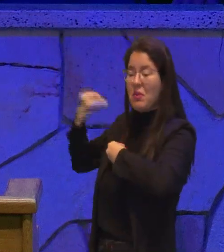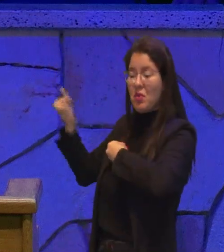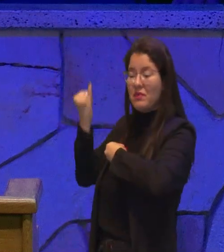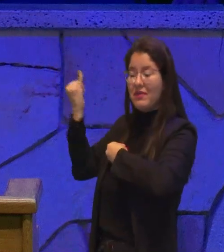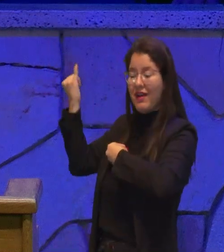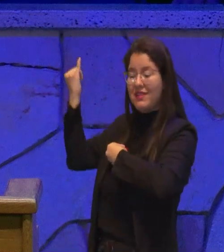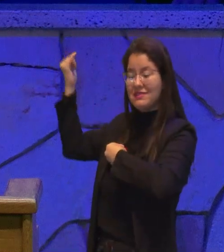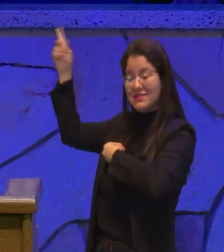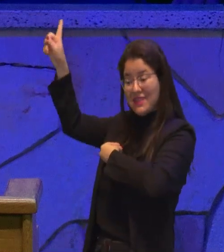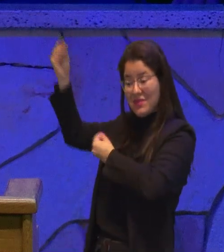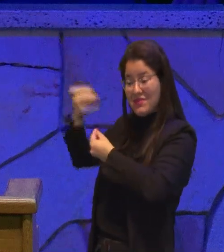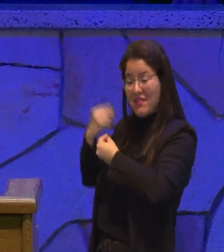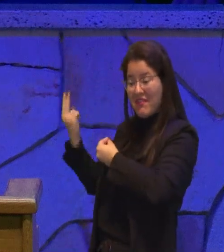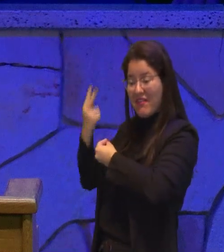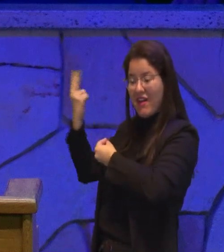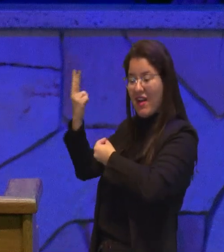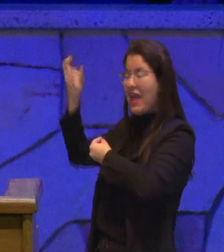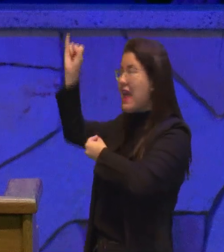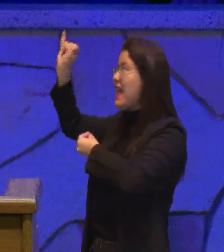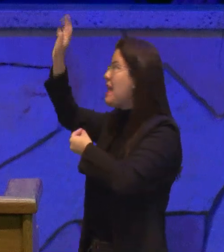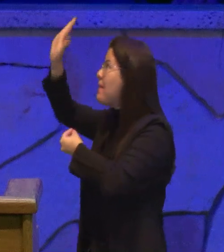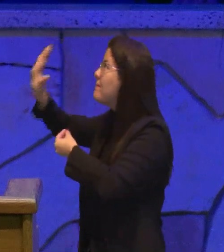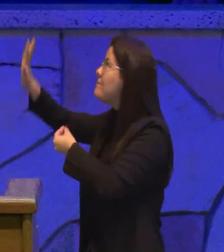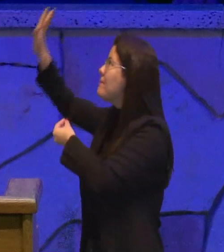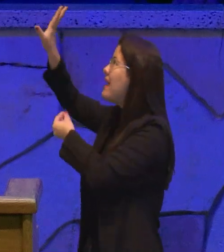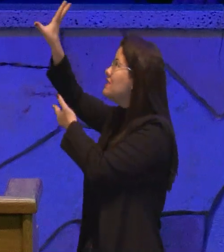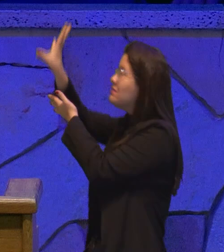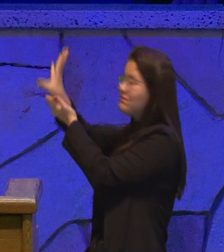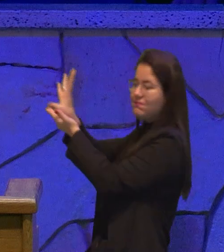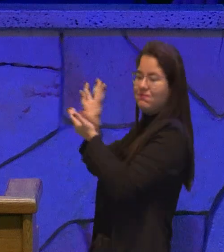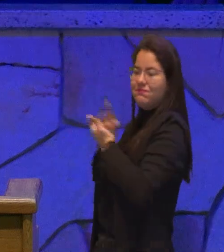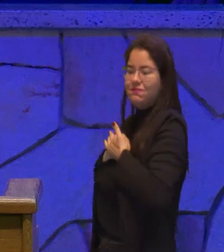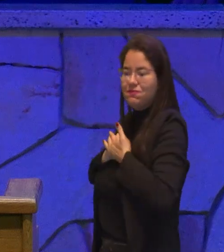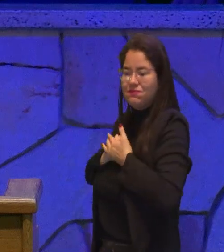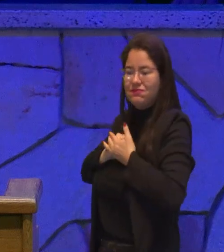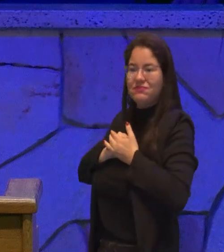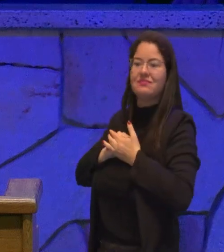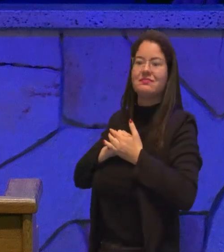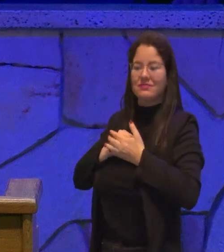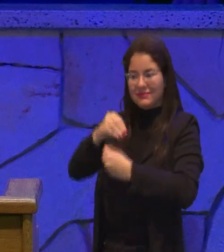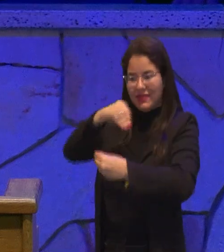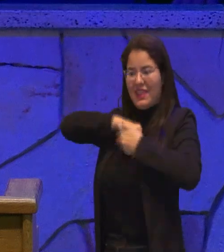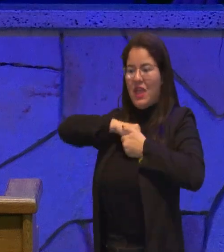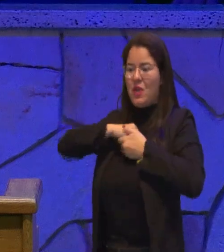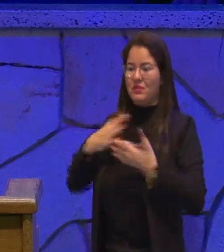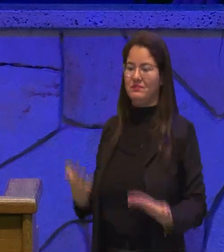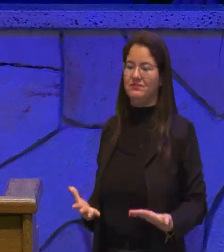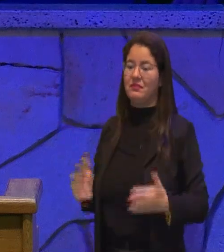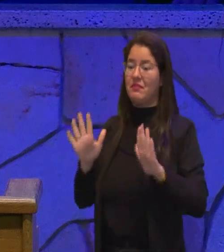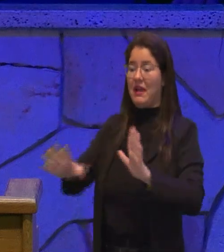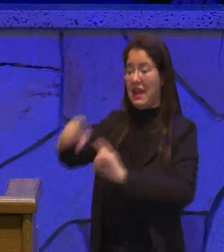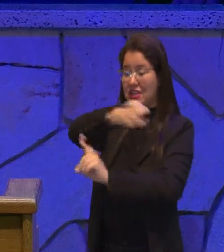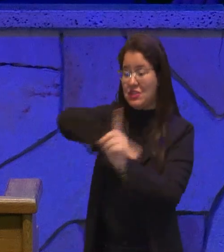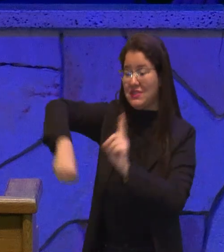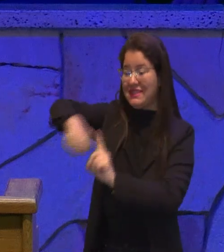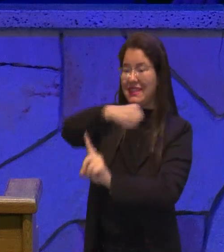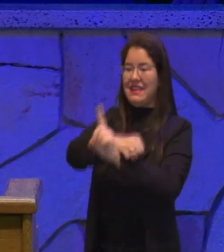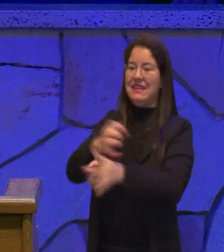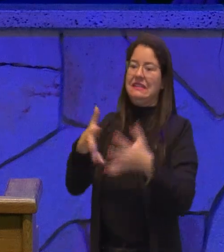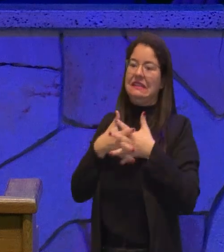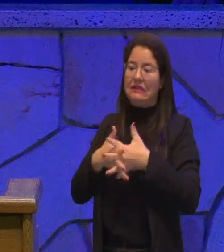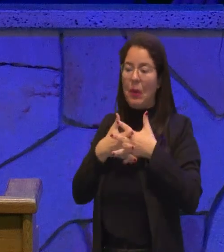irmãos. Diante de Deus, isso basta. A questão é que nós vivemos numa sociedade altamente complexa,